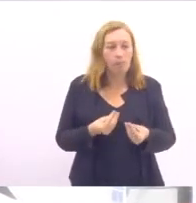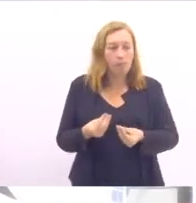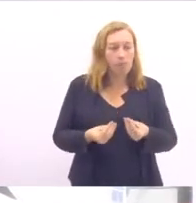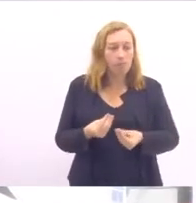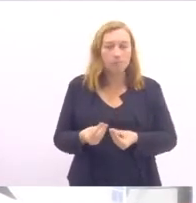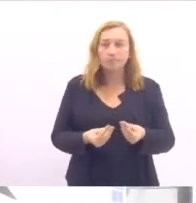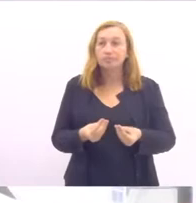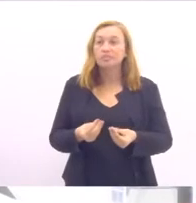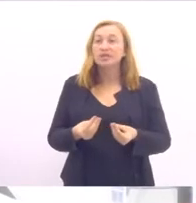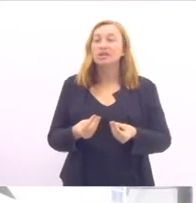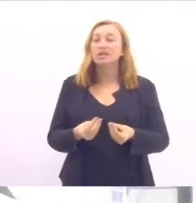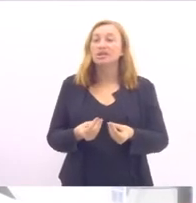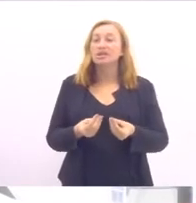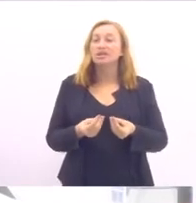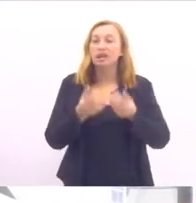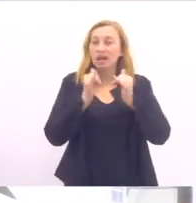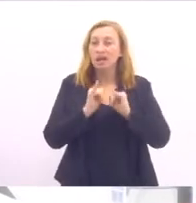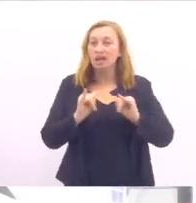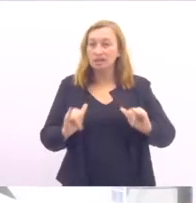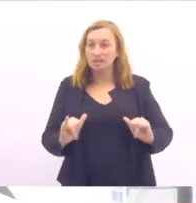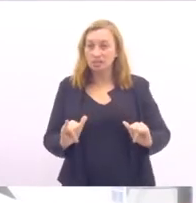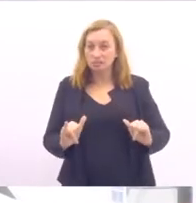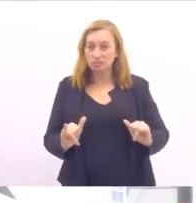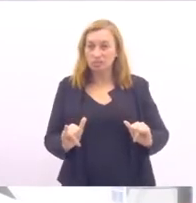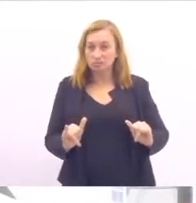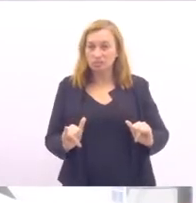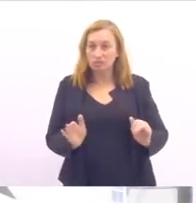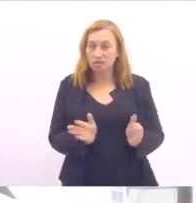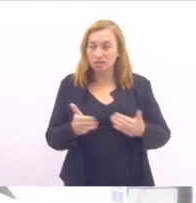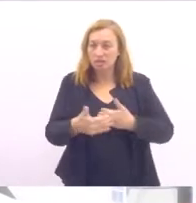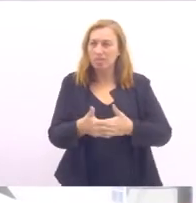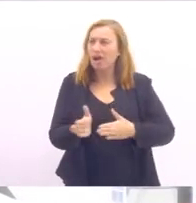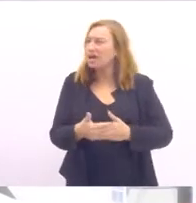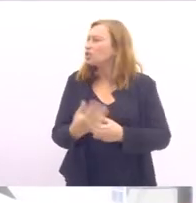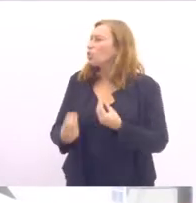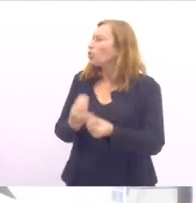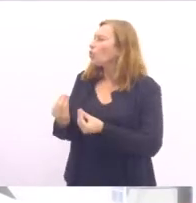a declaração de embalagens. Né? Como é que é isso mesmo?